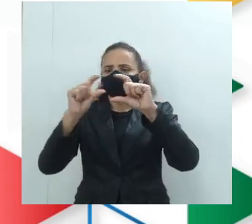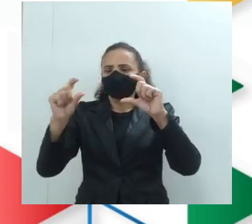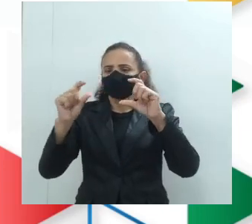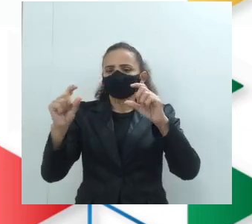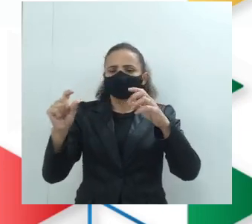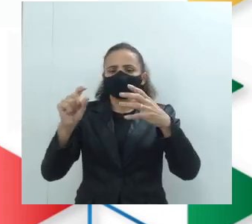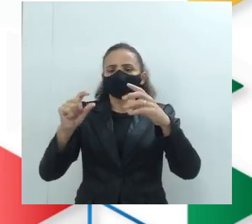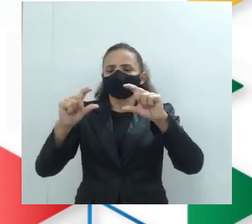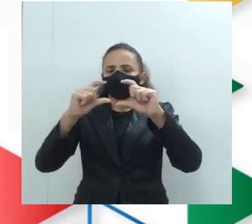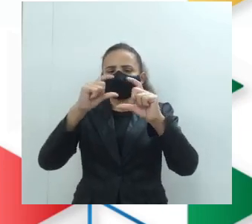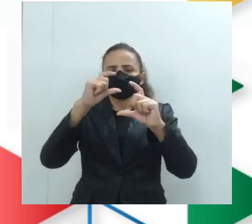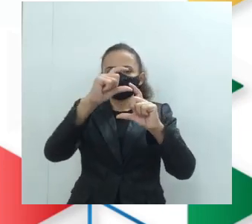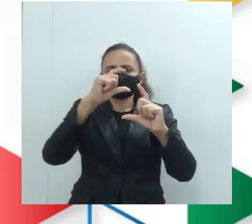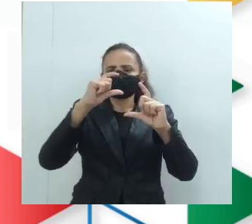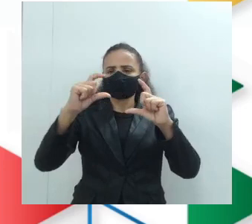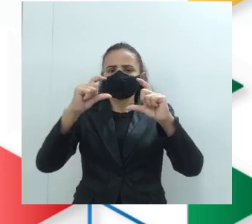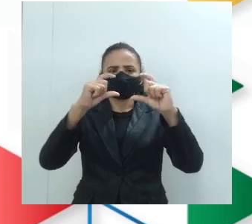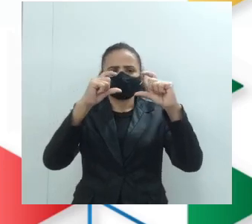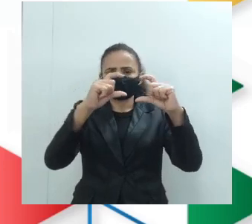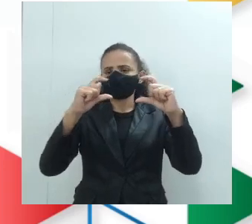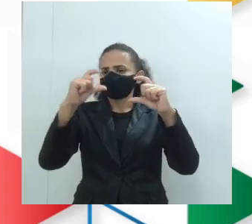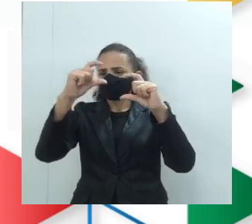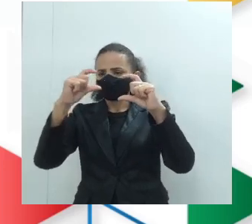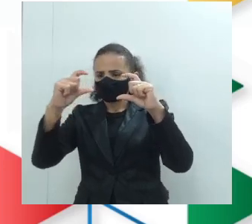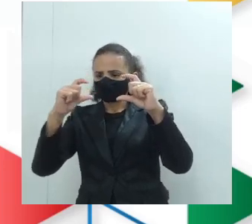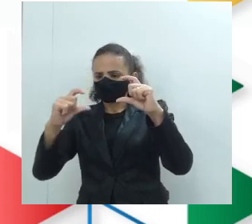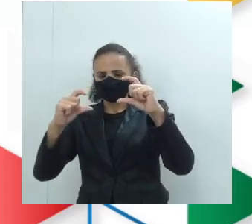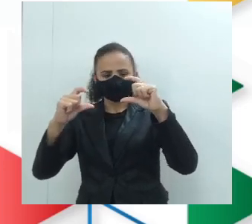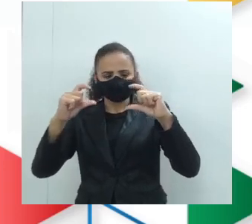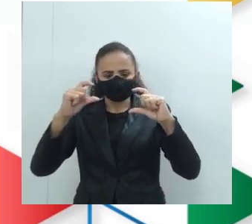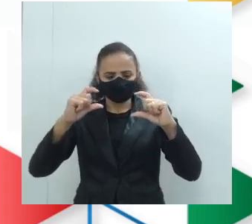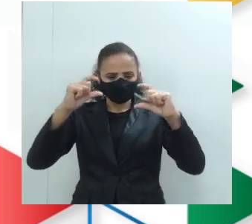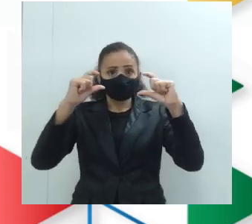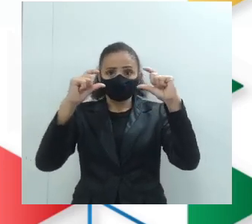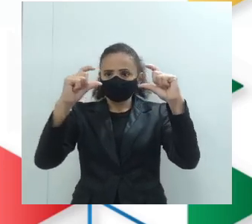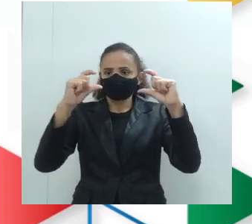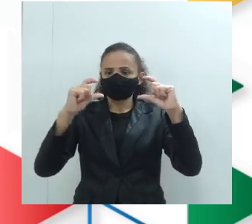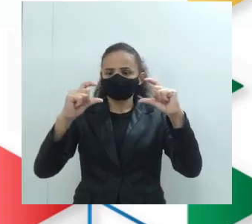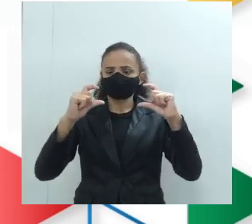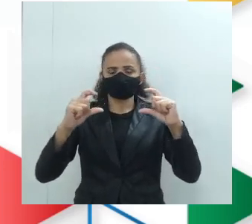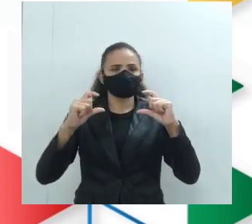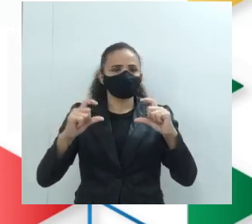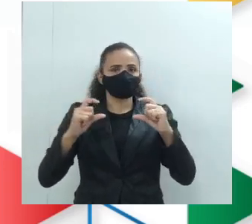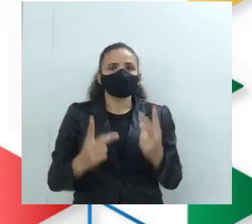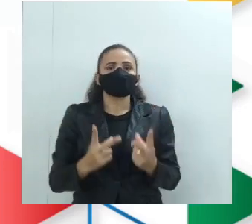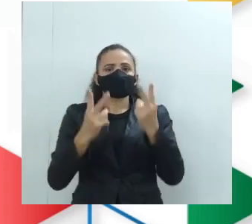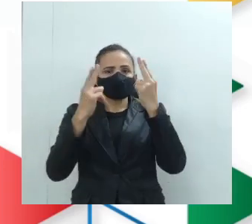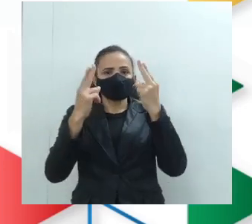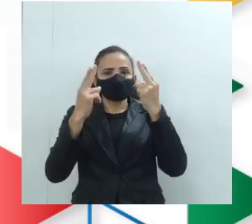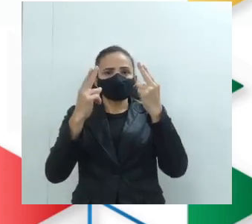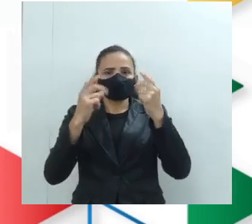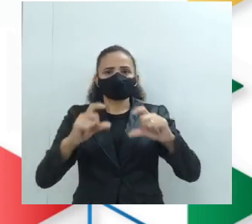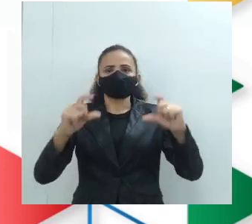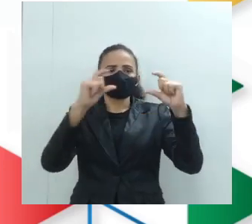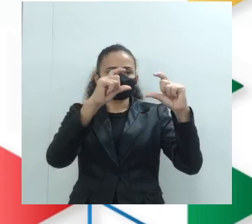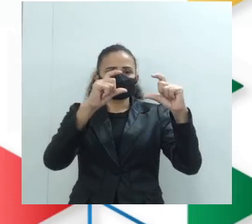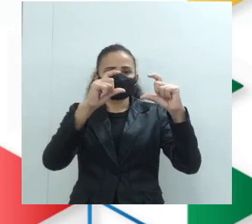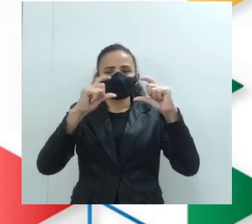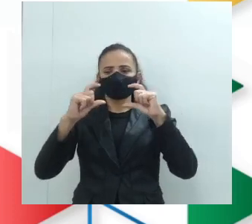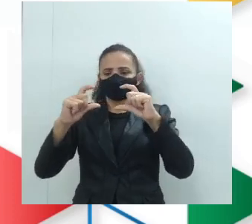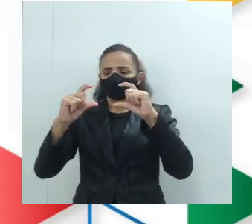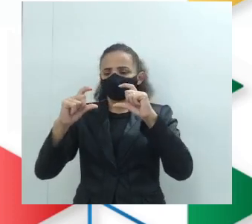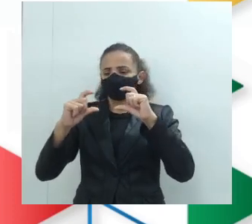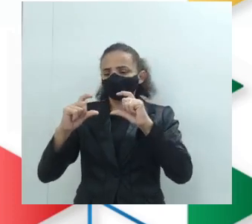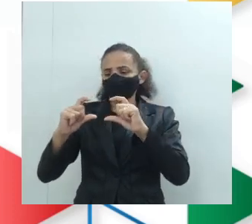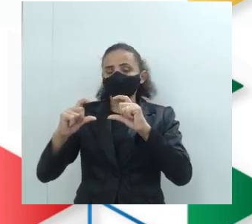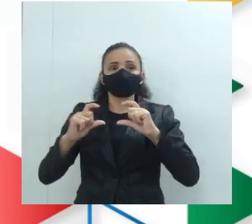uma e o número de quadradinhos que tem na outra, mesma forma, elas têm o mesmo tamanho. Ó, vamos verificar se